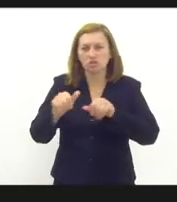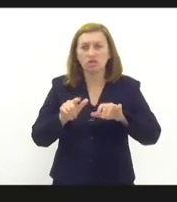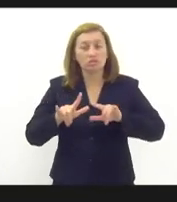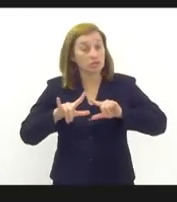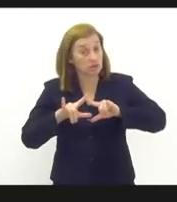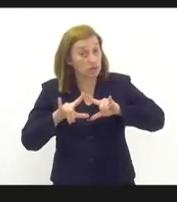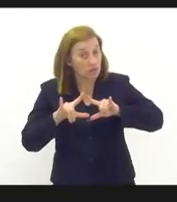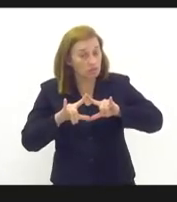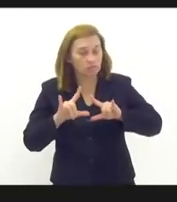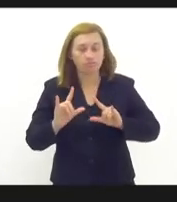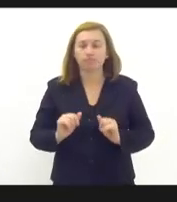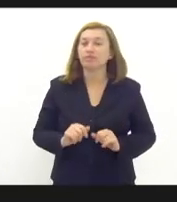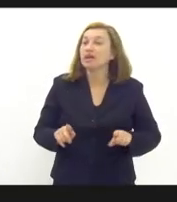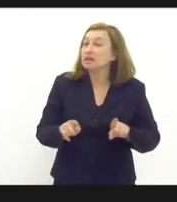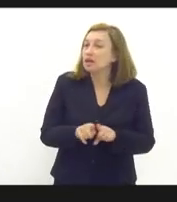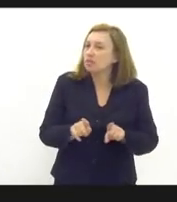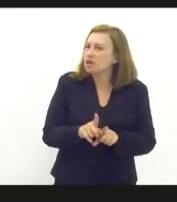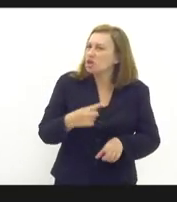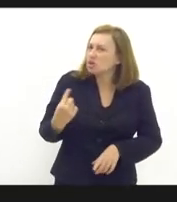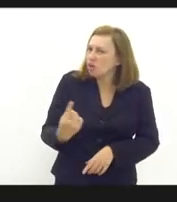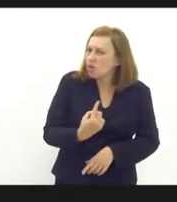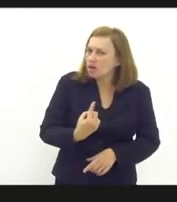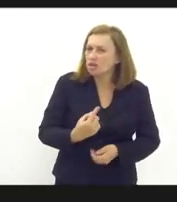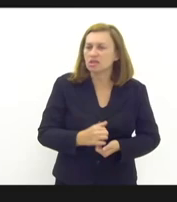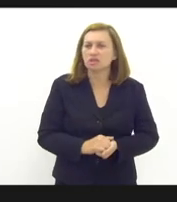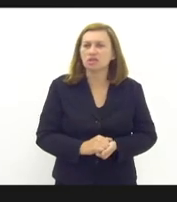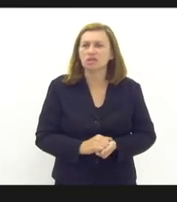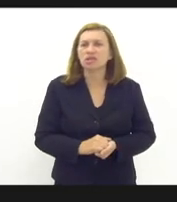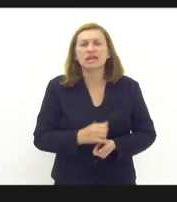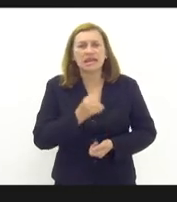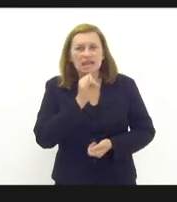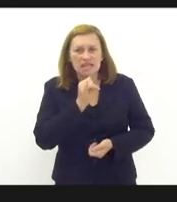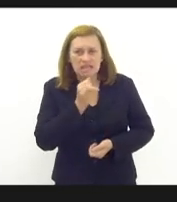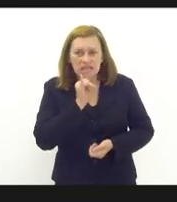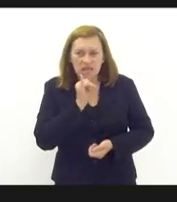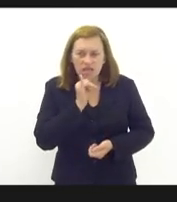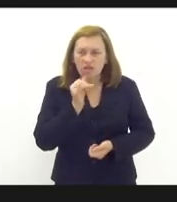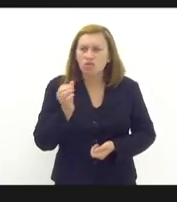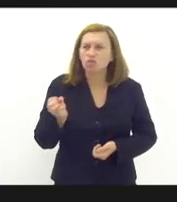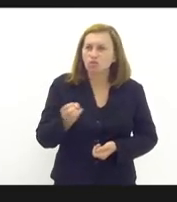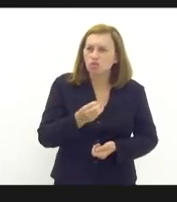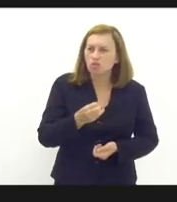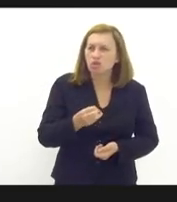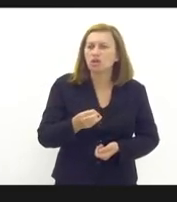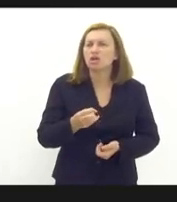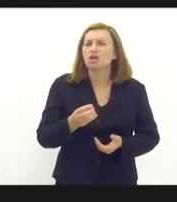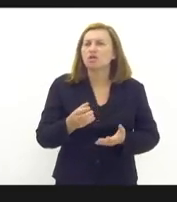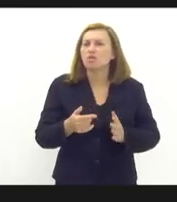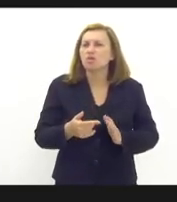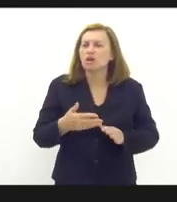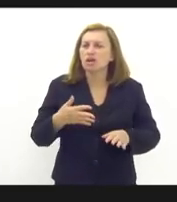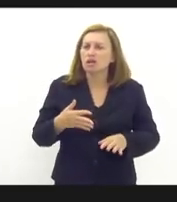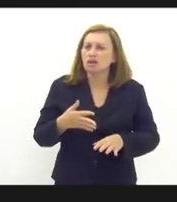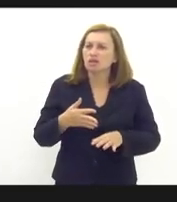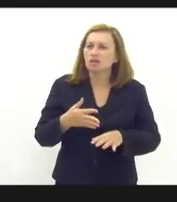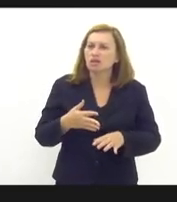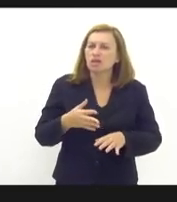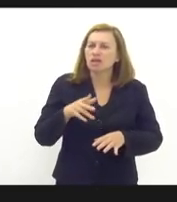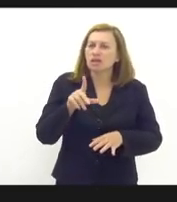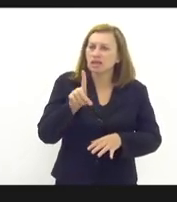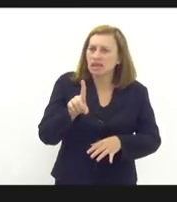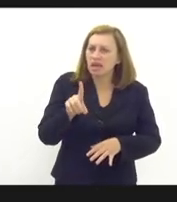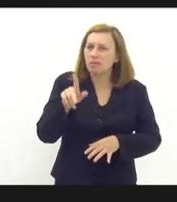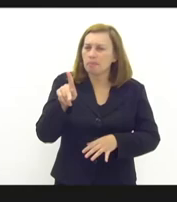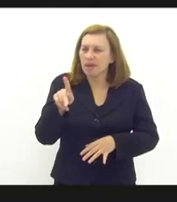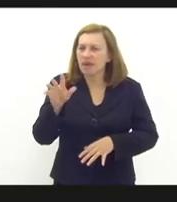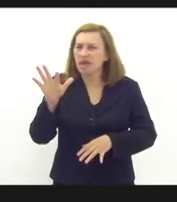milicianos. Também não somos nós que, por exemplo, agora mais recentemente, ingressamos com a DPF